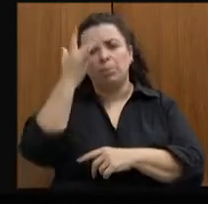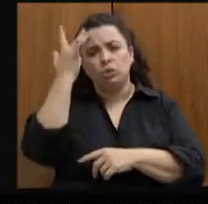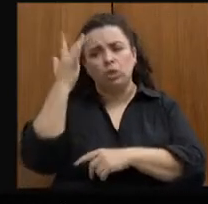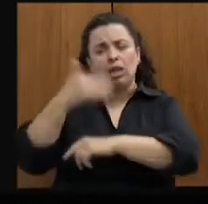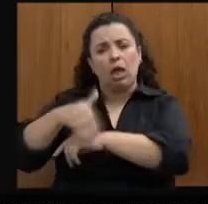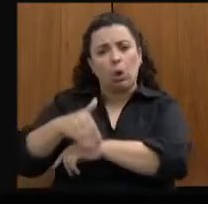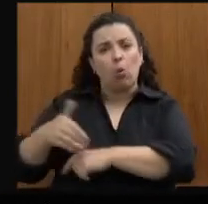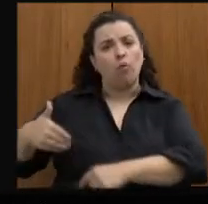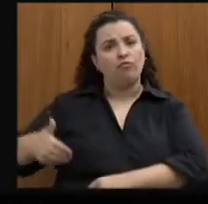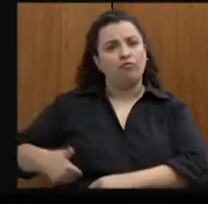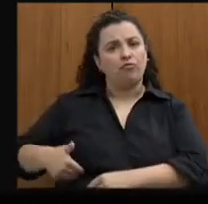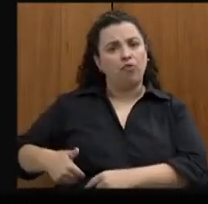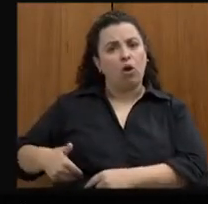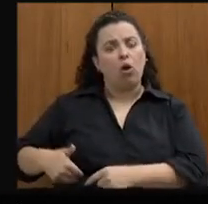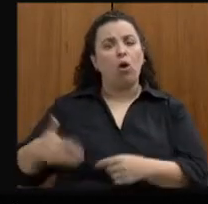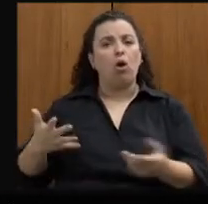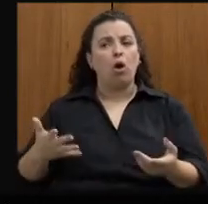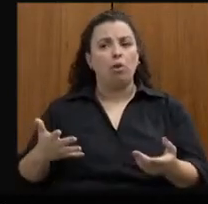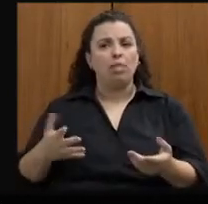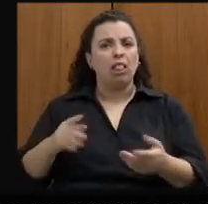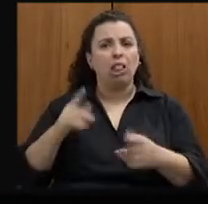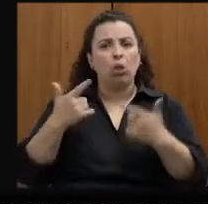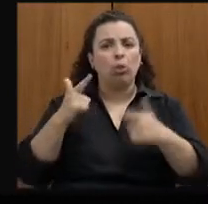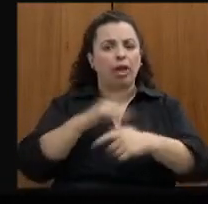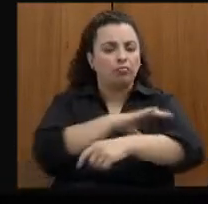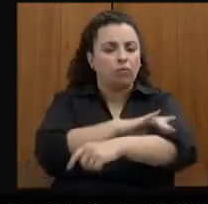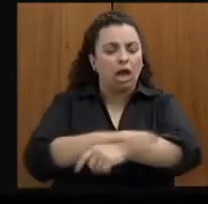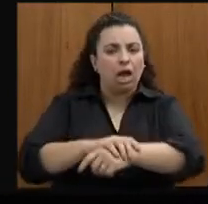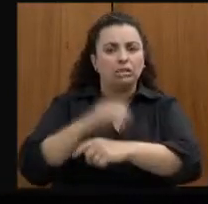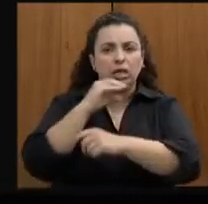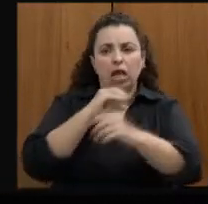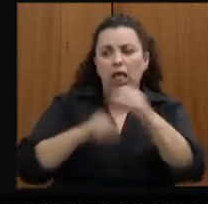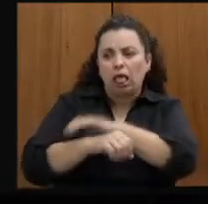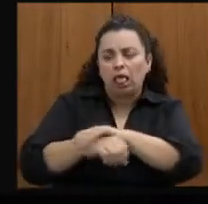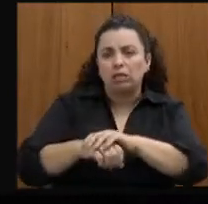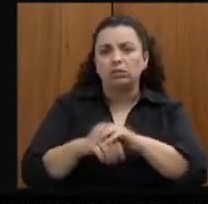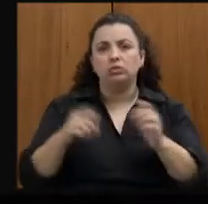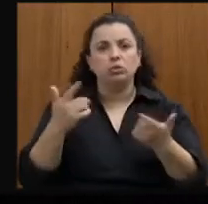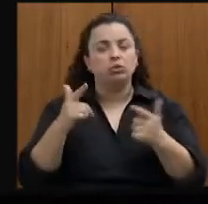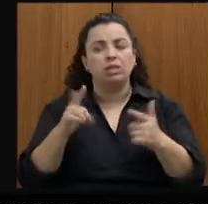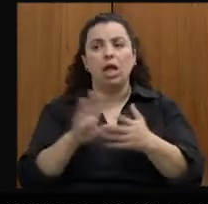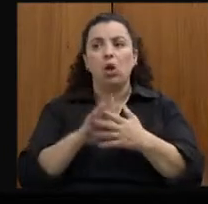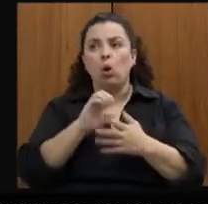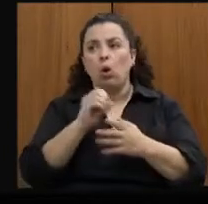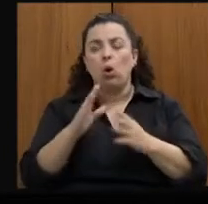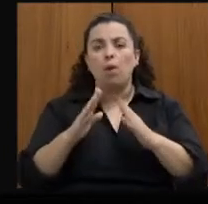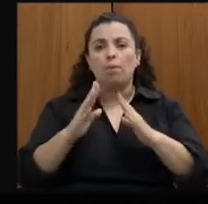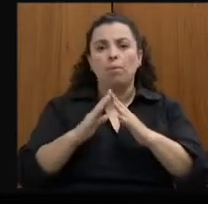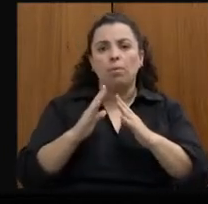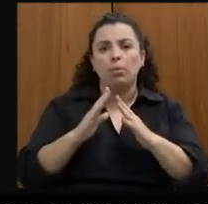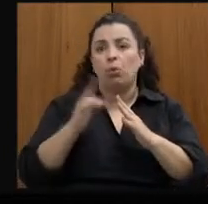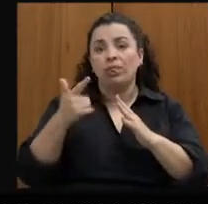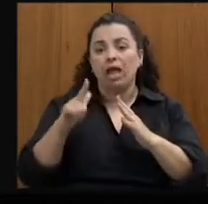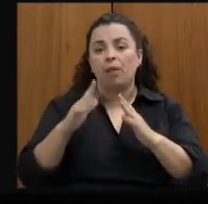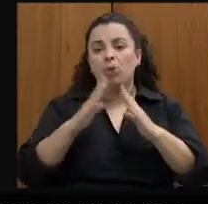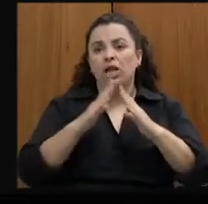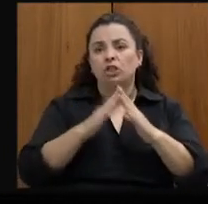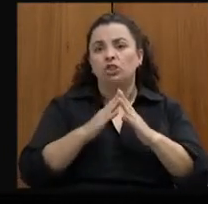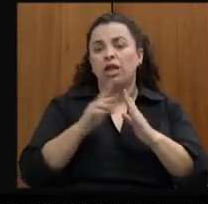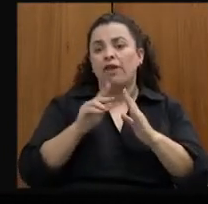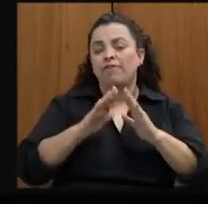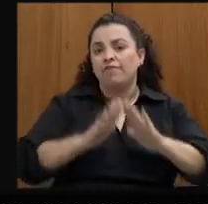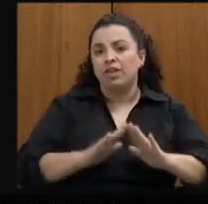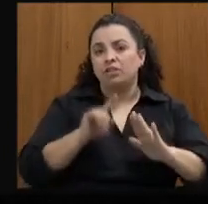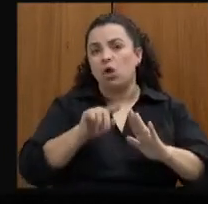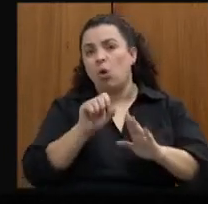estão sem, né, até o agasalho, a casa, a moradia fixa ou de aluguel, é muito importante o papel do